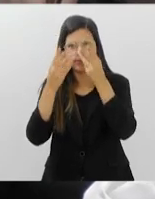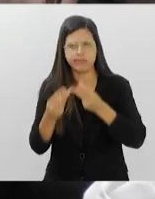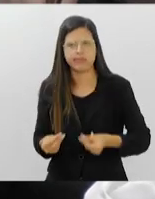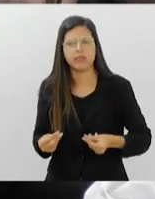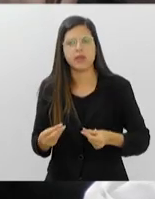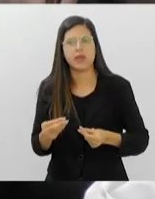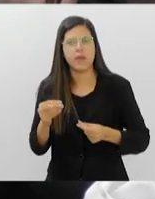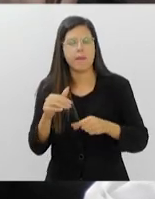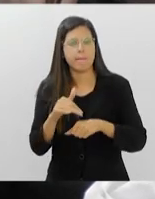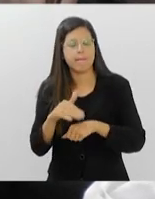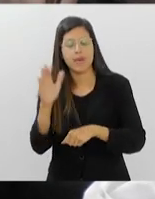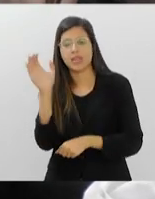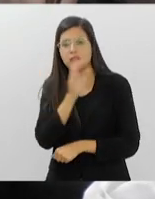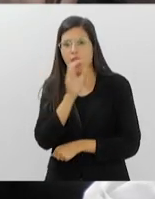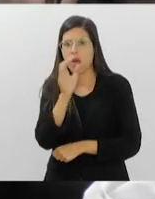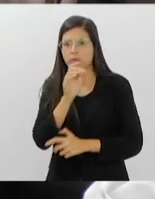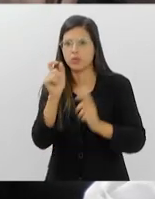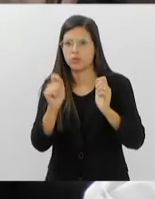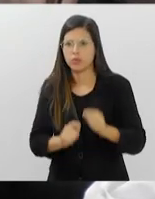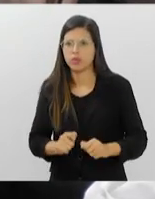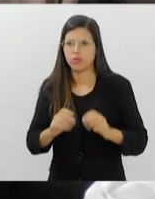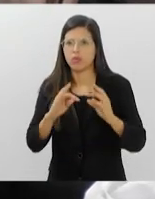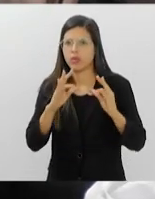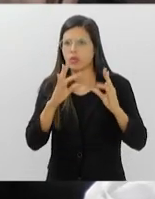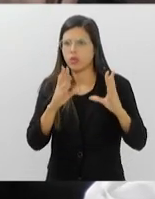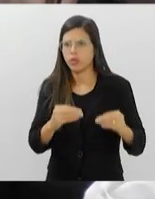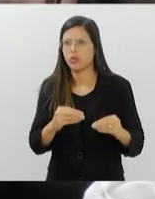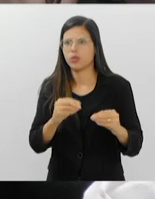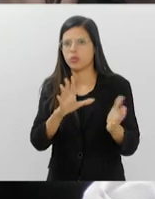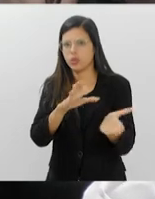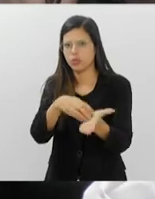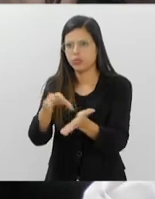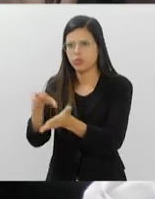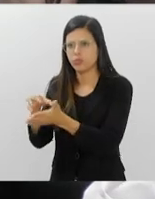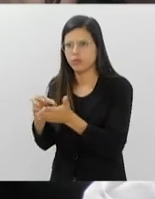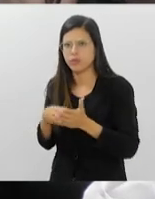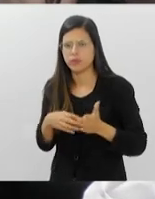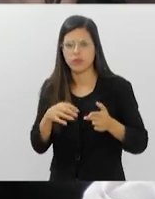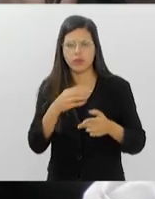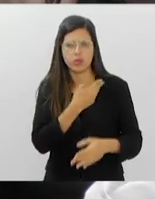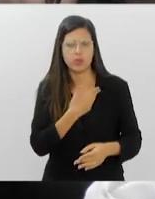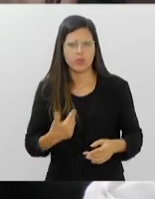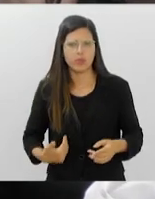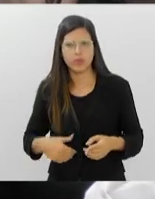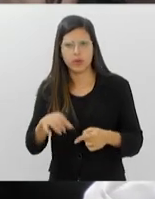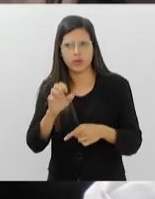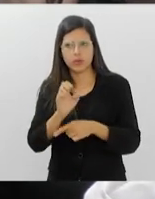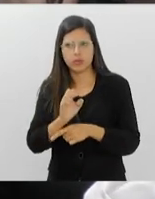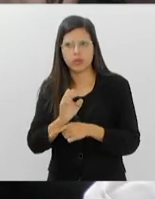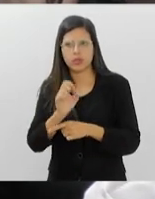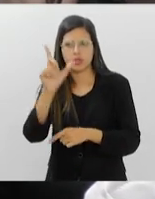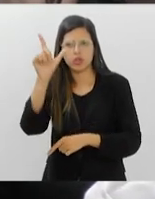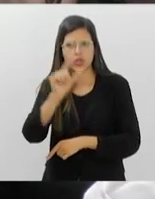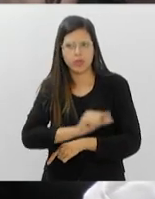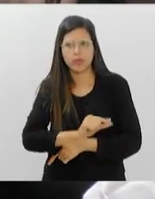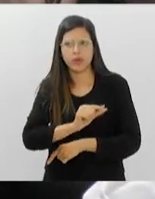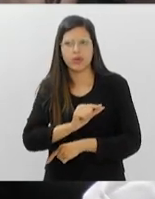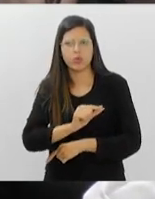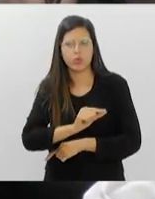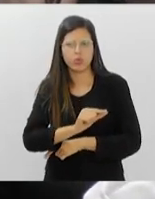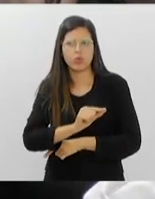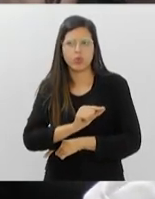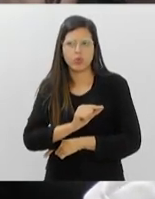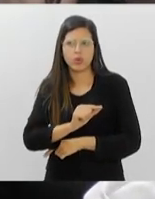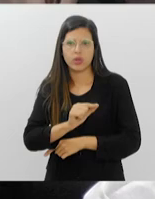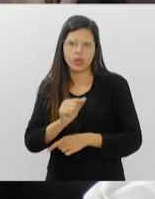mais precoce possível em todas as unidades da rede pública da saúde do Estado para reduzir ao máximo as deficiências adicionais e garantir a